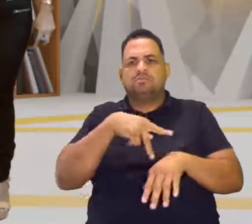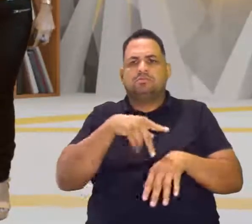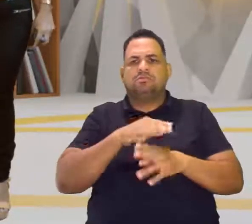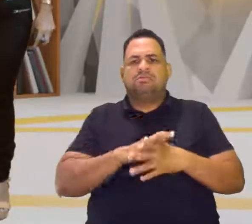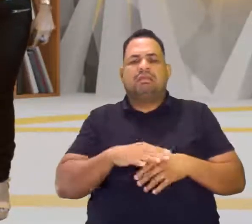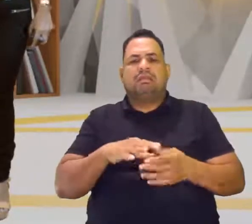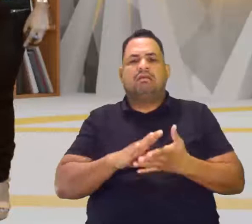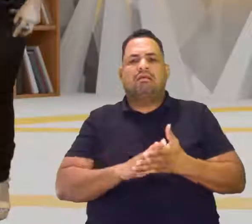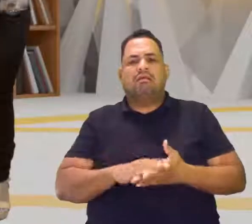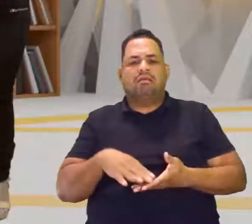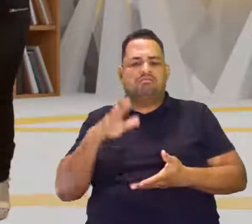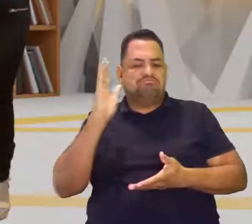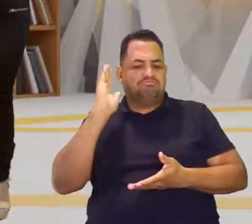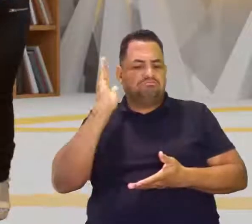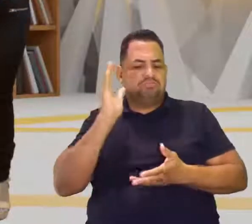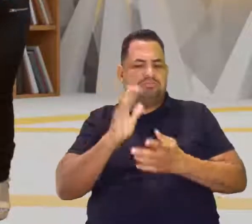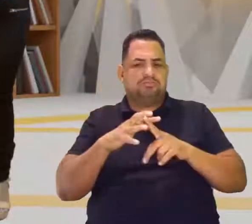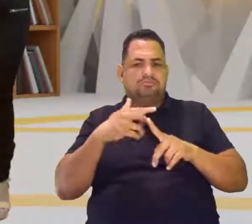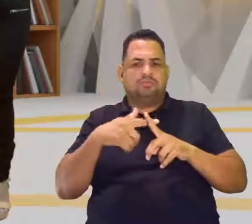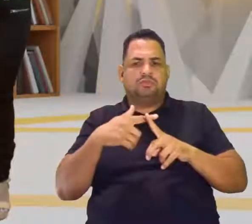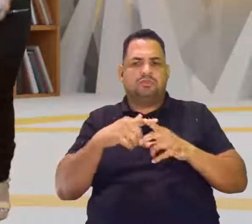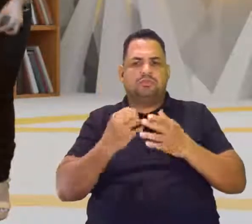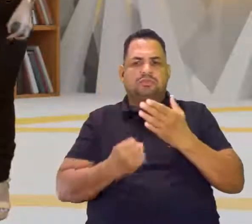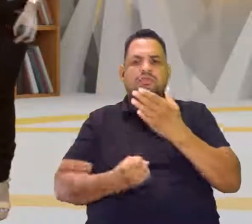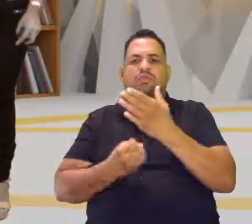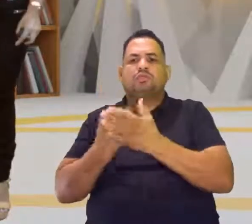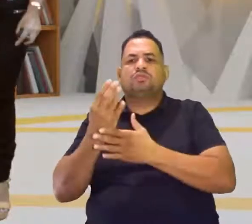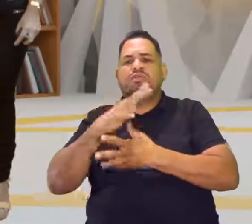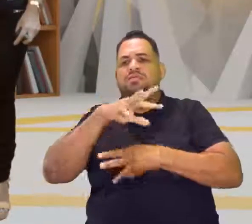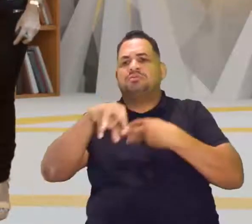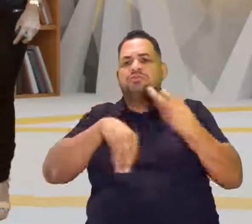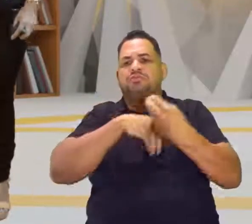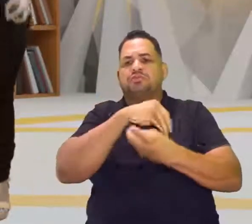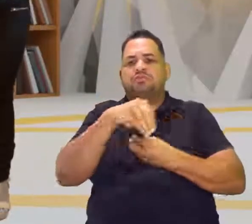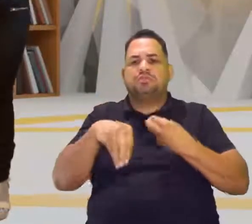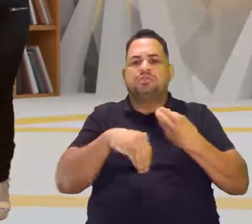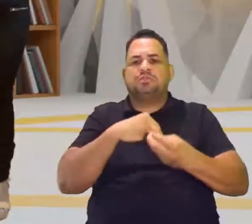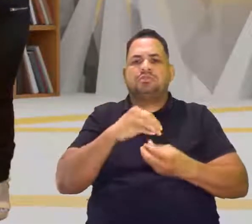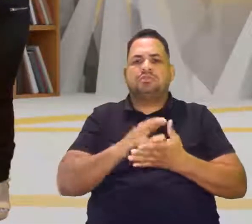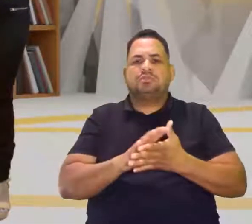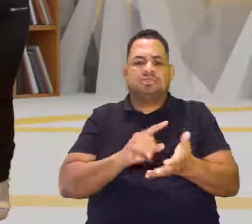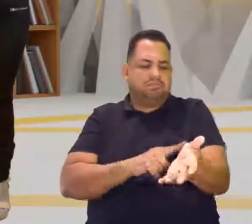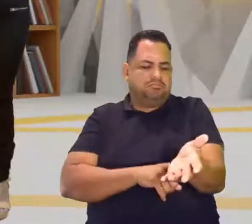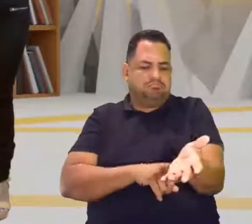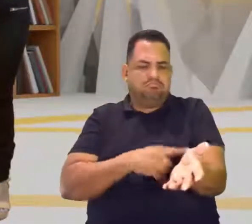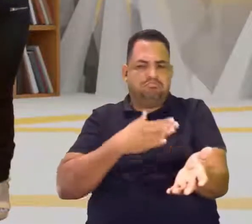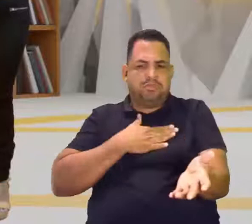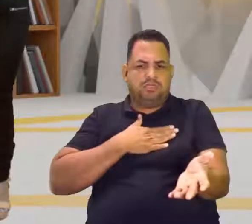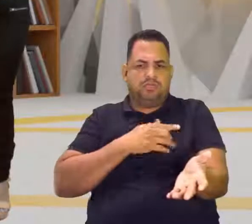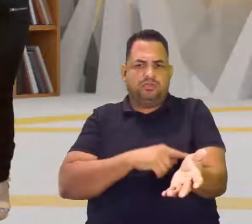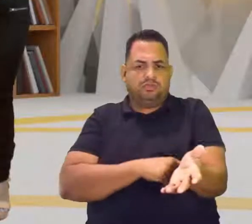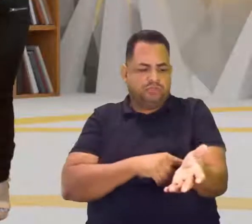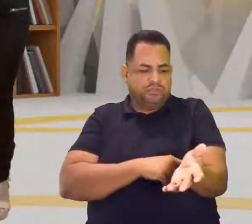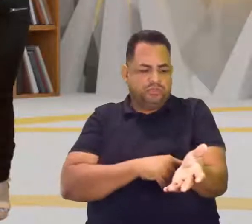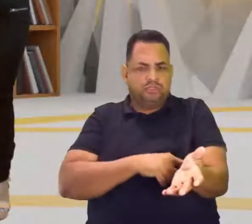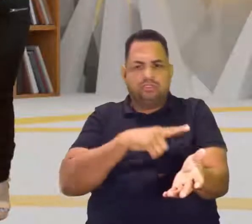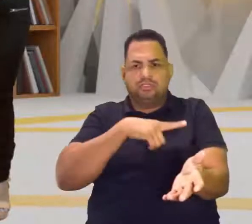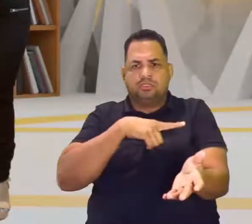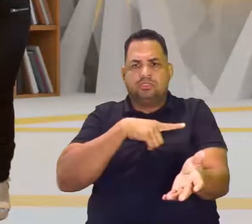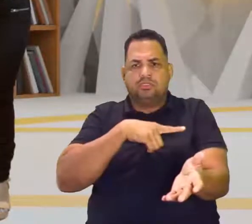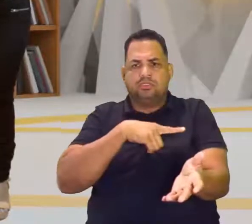até mais burrice ainda porque a gente é fruto de um processo de miscigenação no meu sangue eu tenho certeza